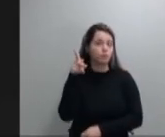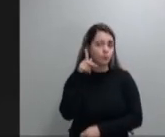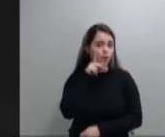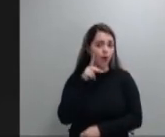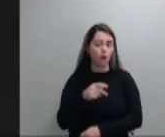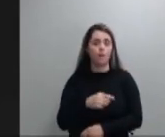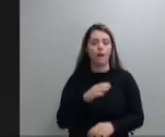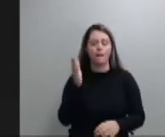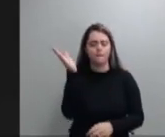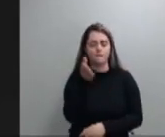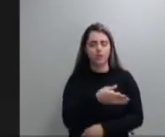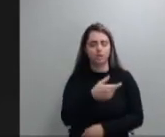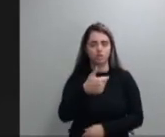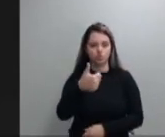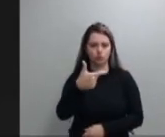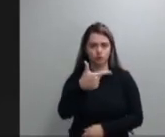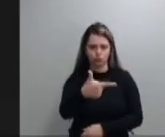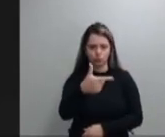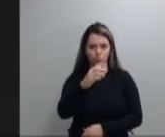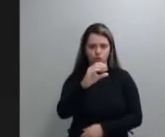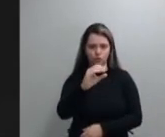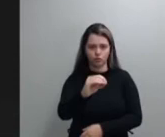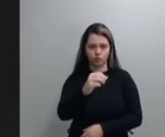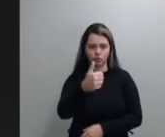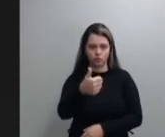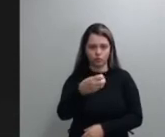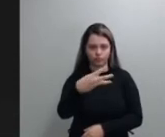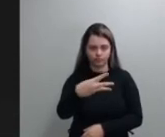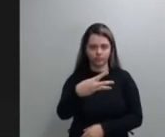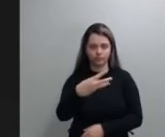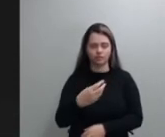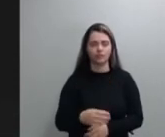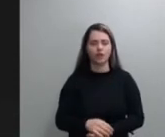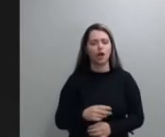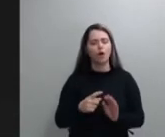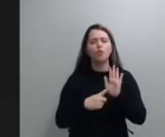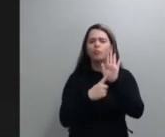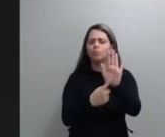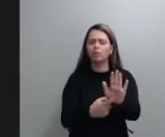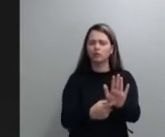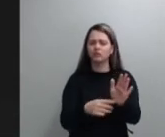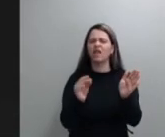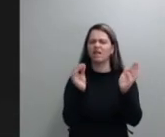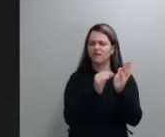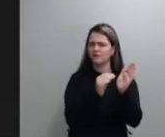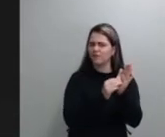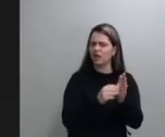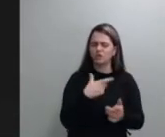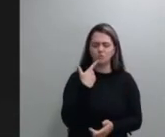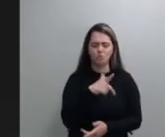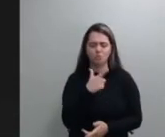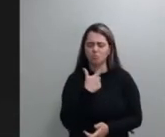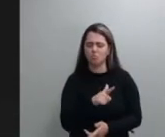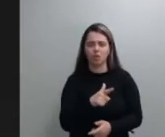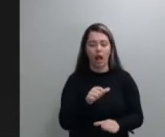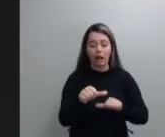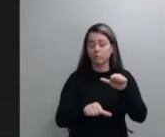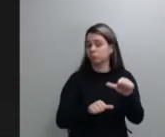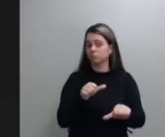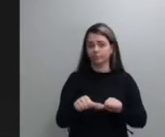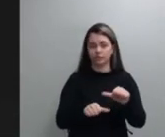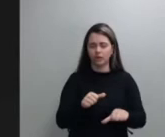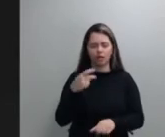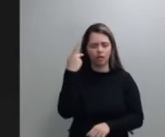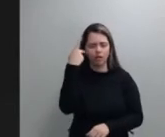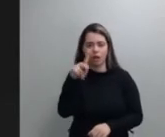a avaliação dos títulos denota que de fato não houve previsão editalícia quanto ao termo final para aquisição dos